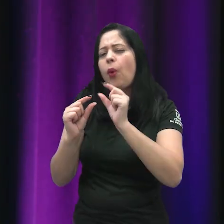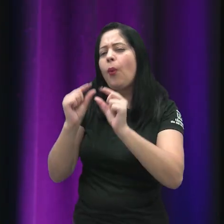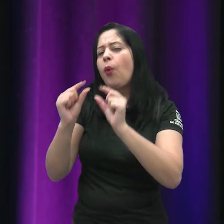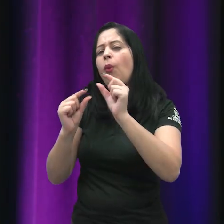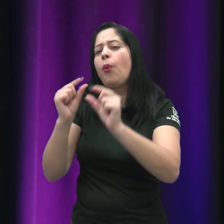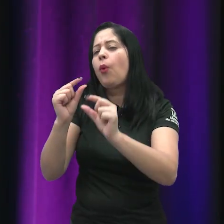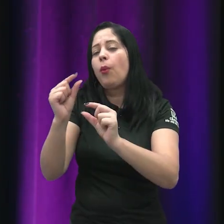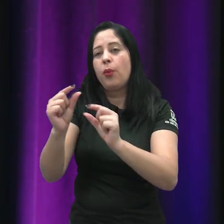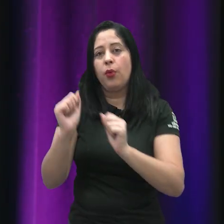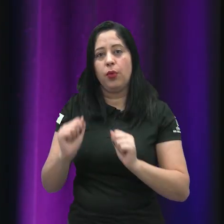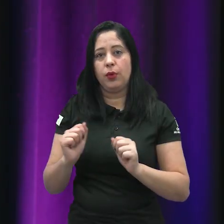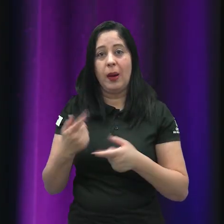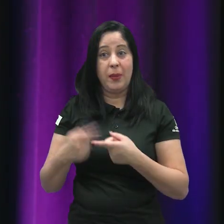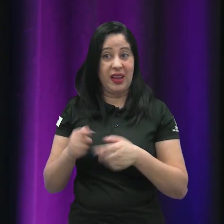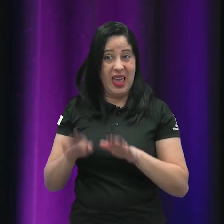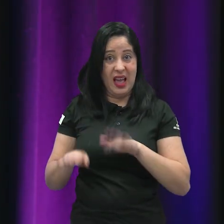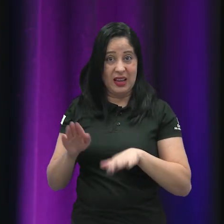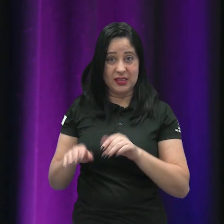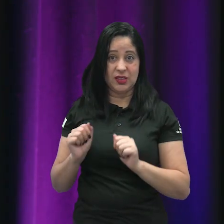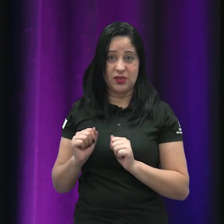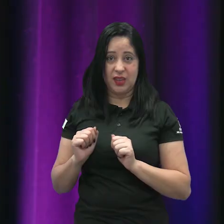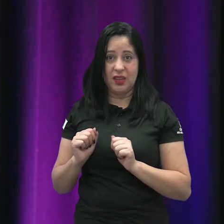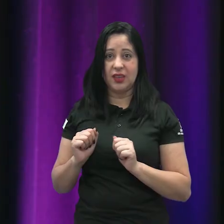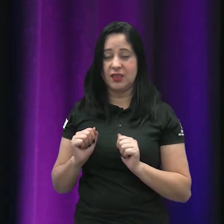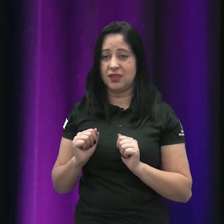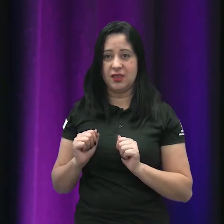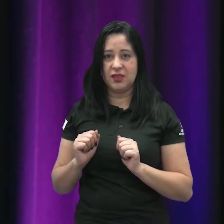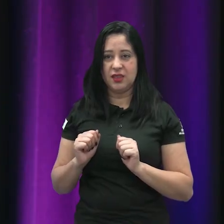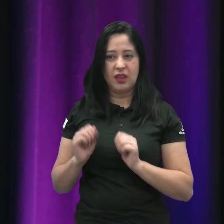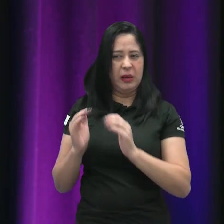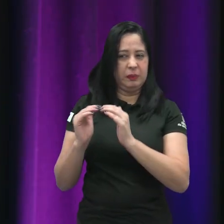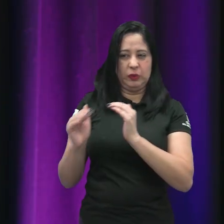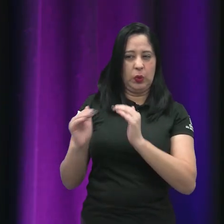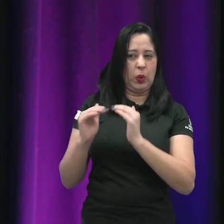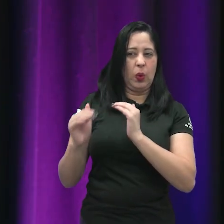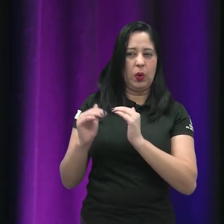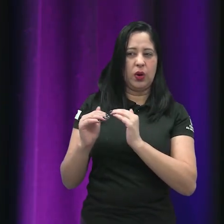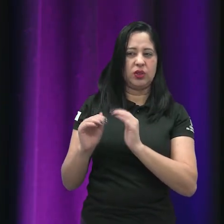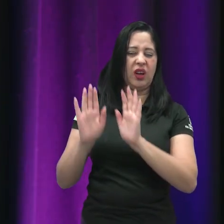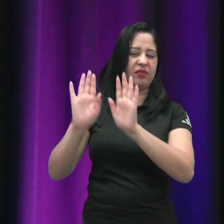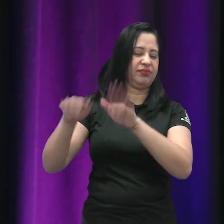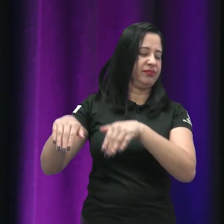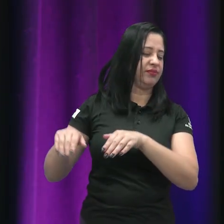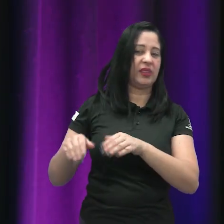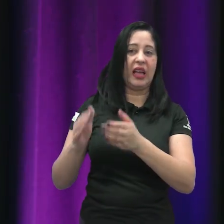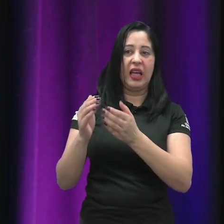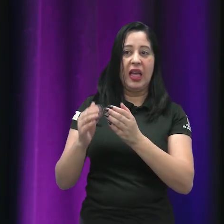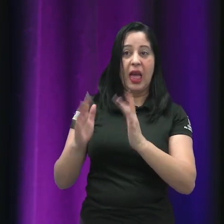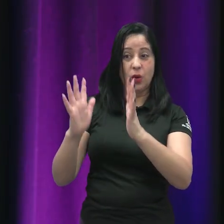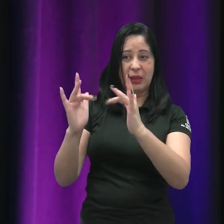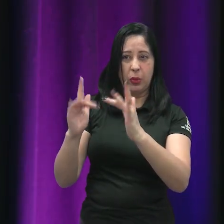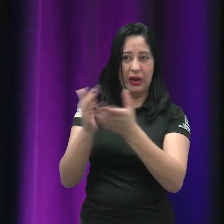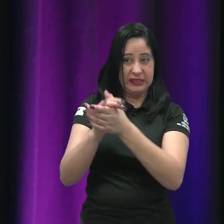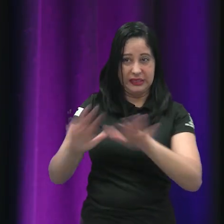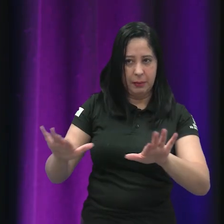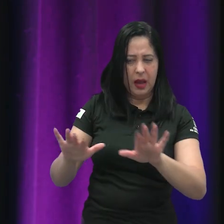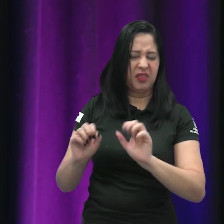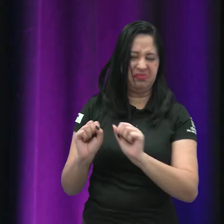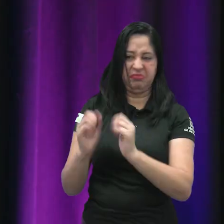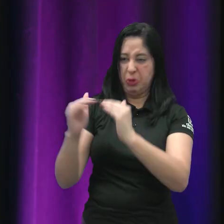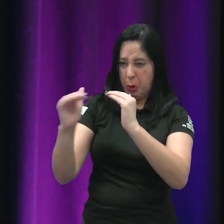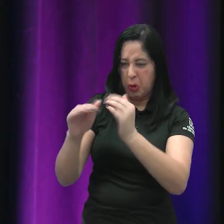vezes, quando você está num relacionamento e você não concorda muito, você encerra ali esse ciclo. Mas no ambiente de trabalho, você tem